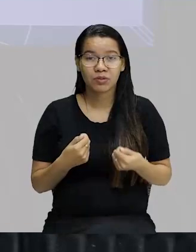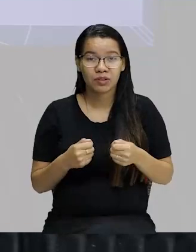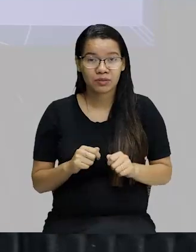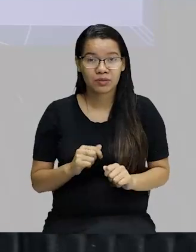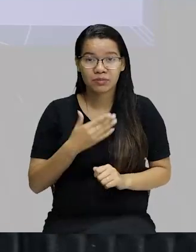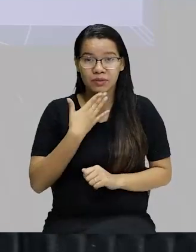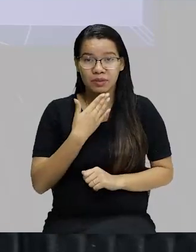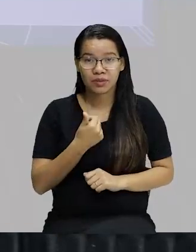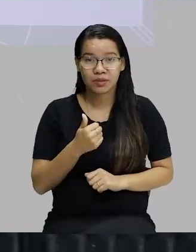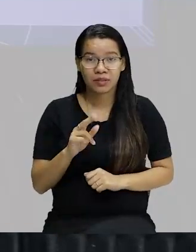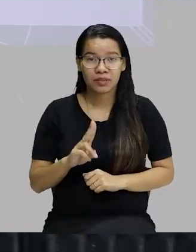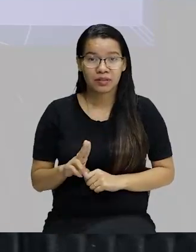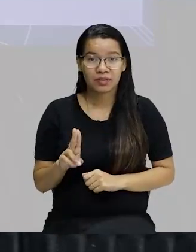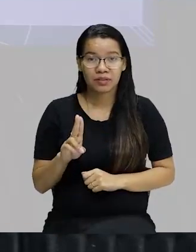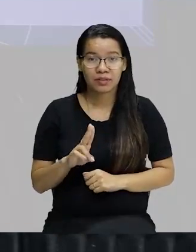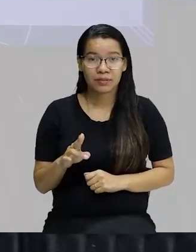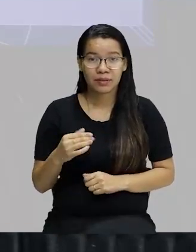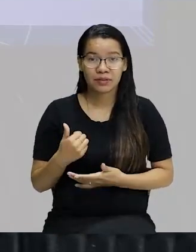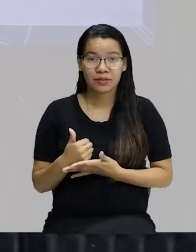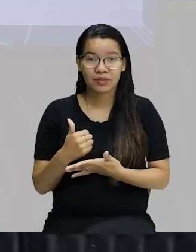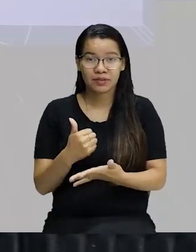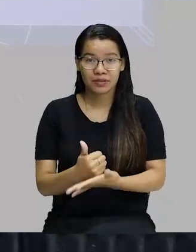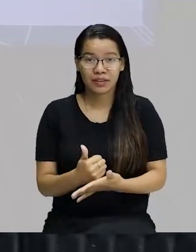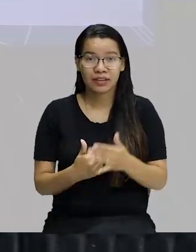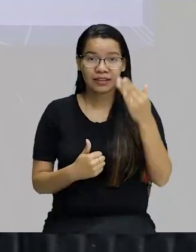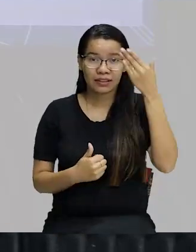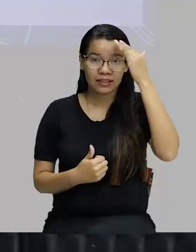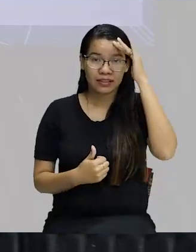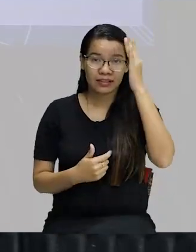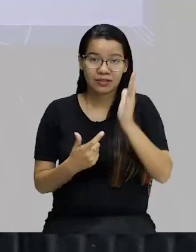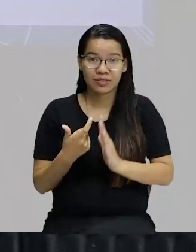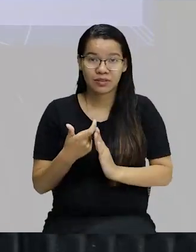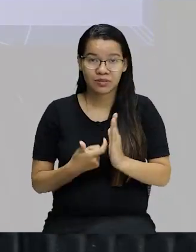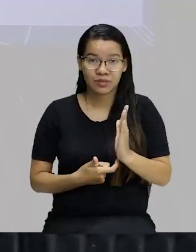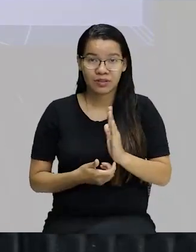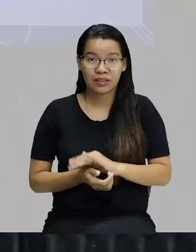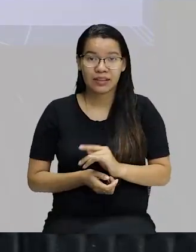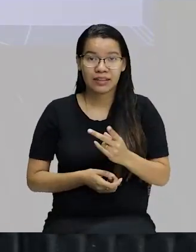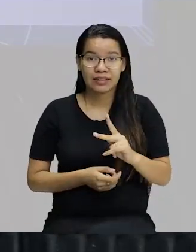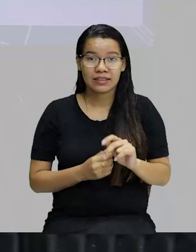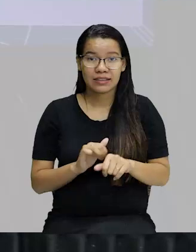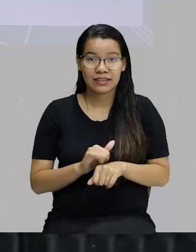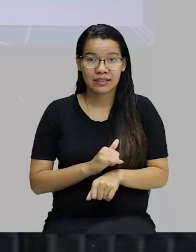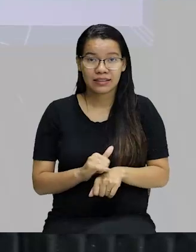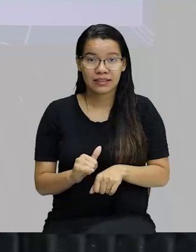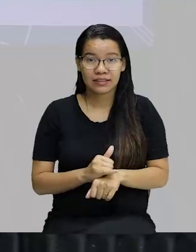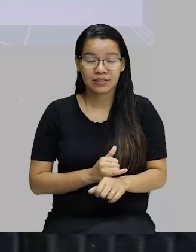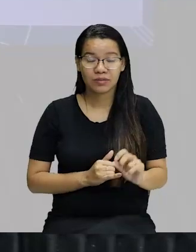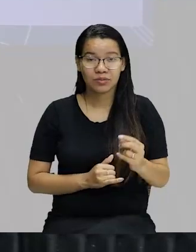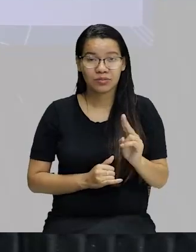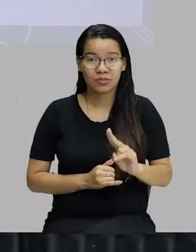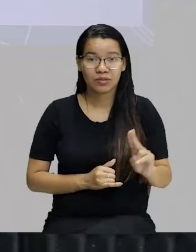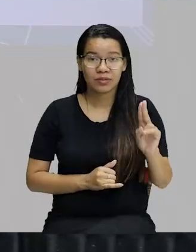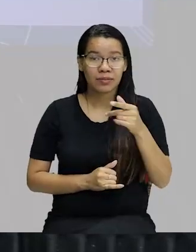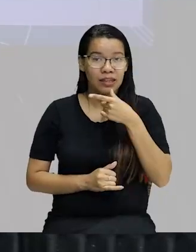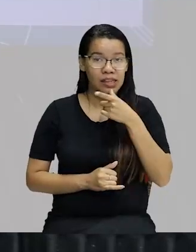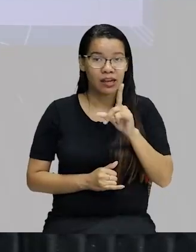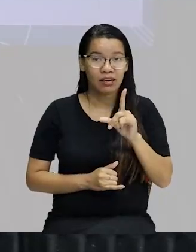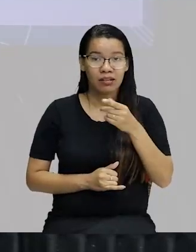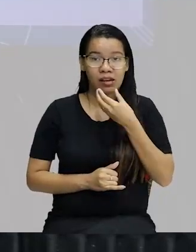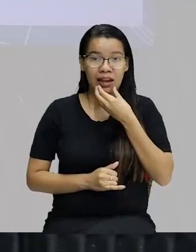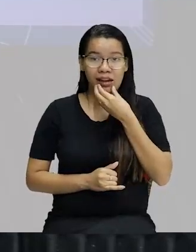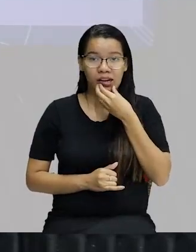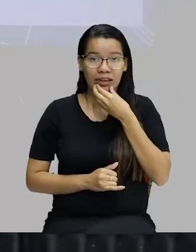melhorar essa utilização para nos ajudar na compreensão textual. Essas estratégias são tanto usadas para a língua inglesa quanto para a